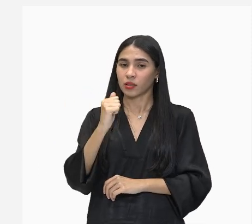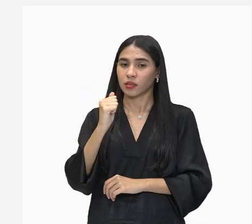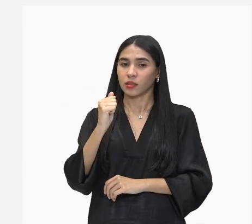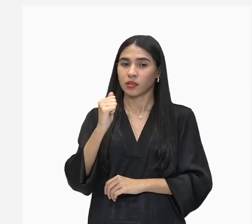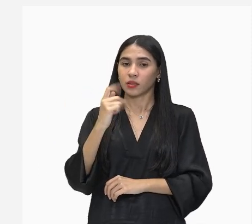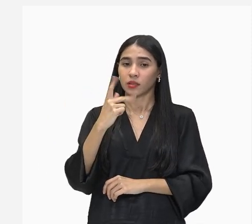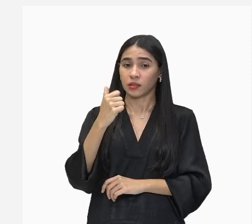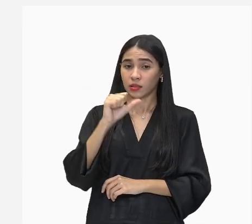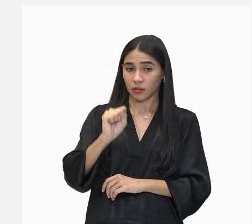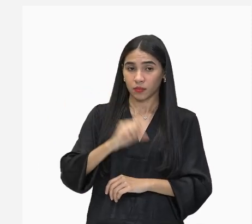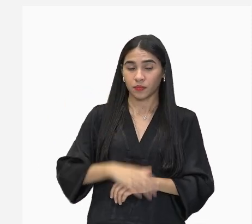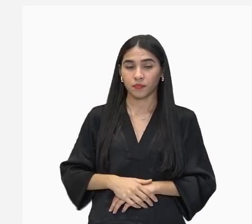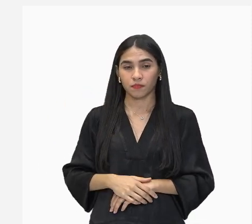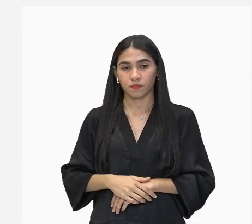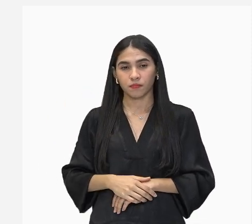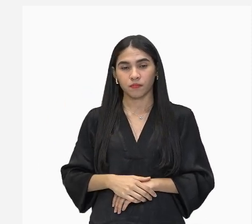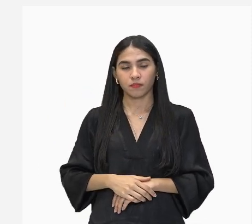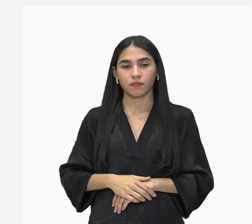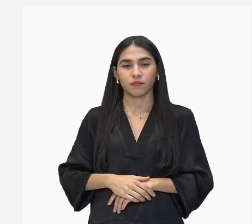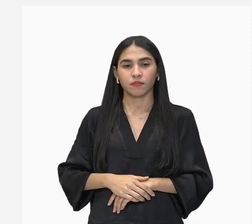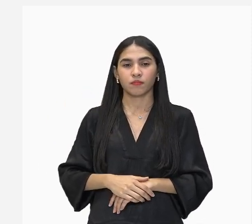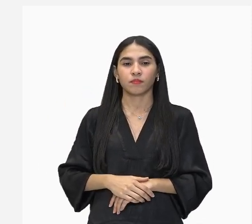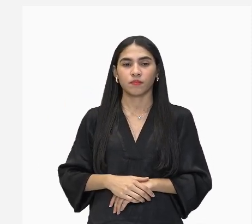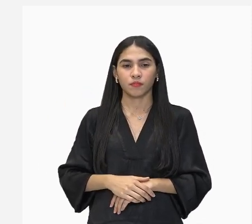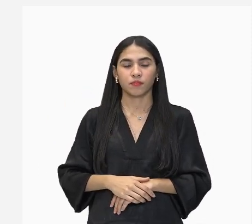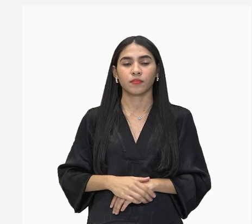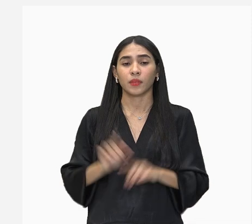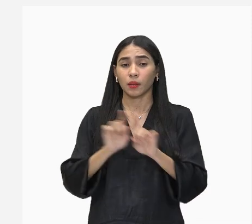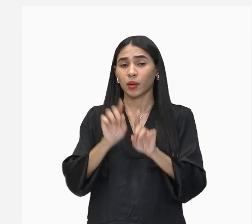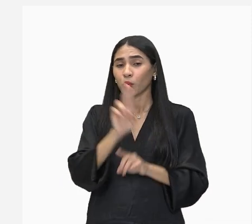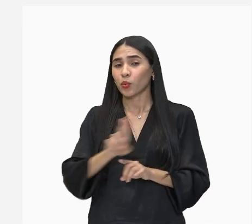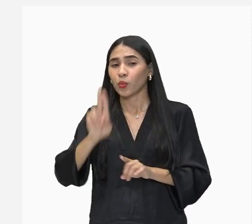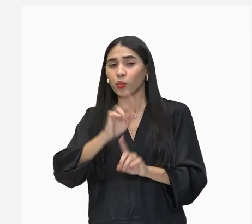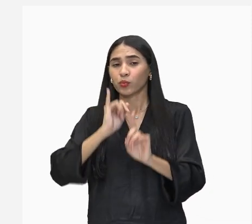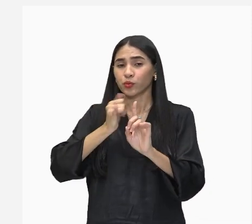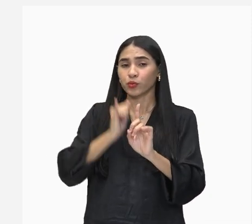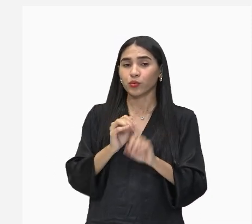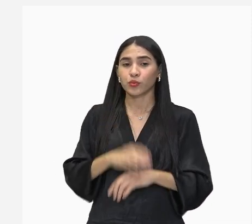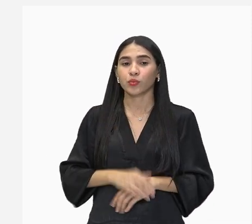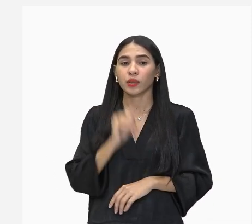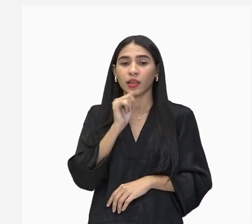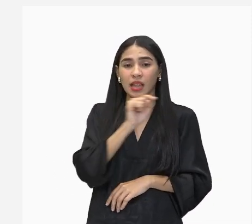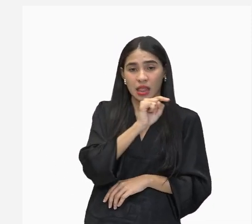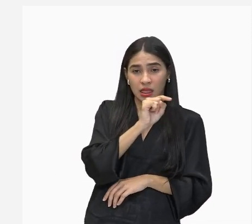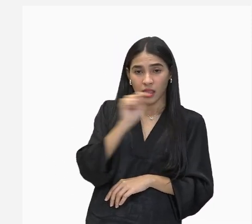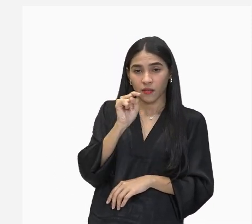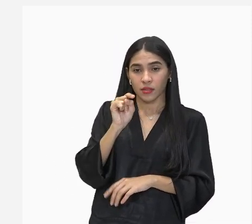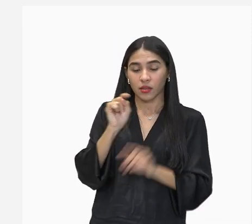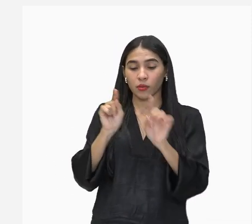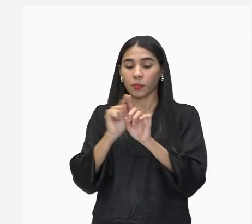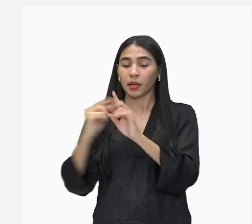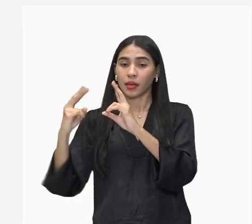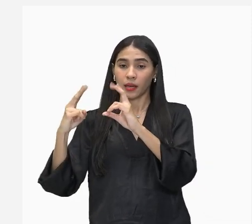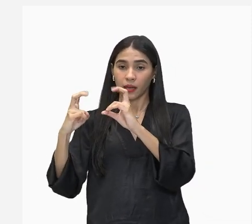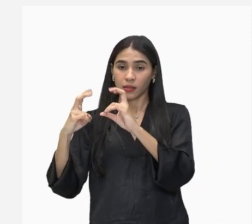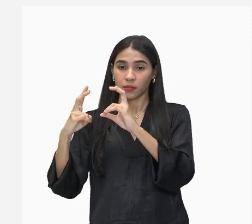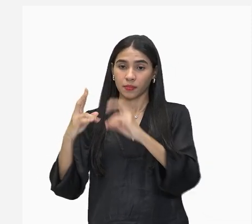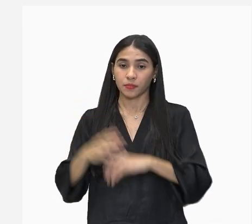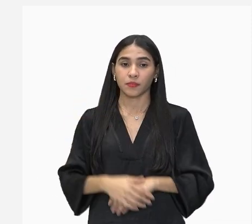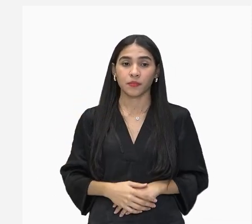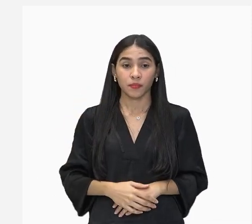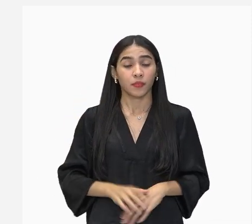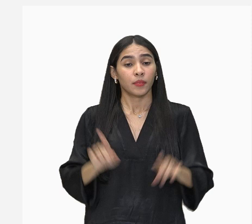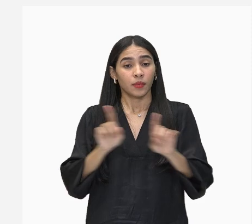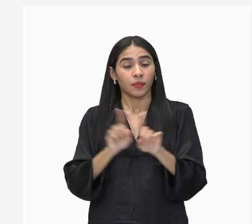Os mais comuns que nós vamos ter neste tipo de discurso, no uso, é o travessão e as aspas, ok, gente?